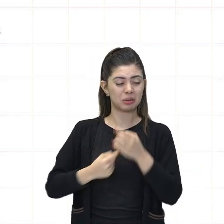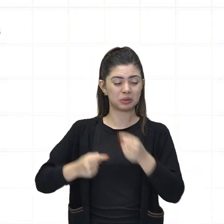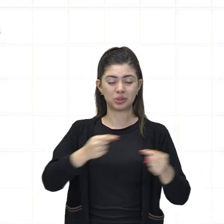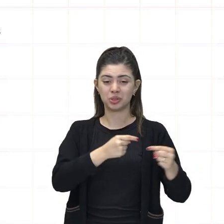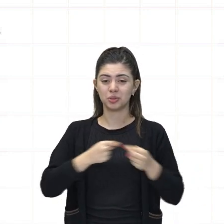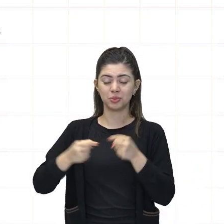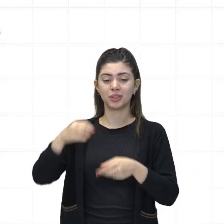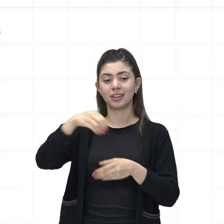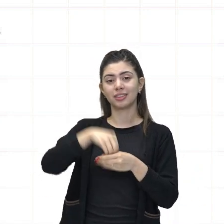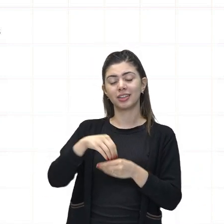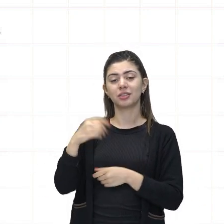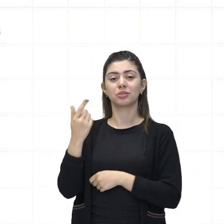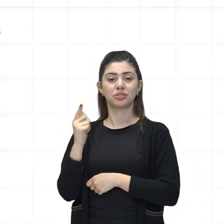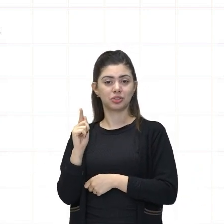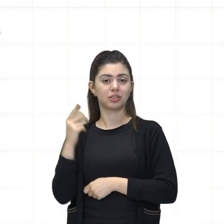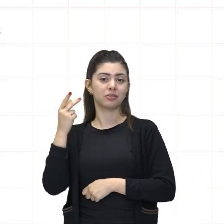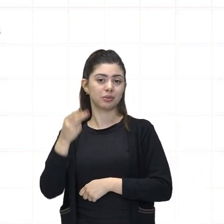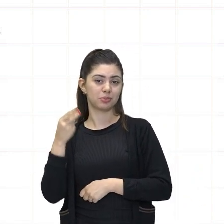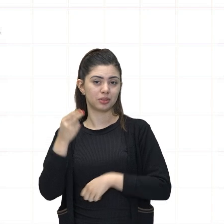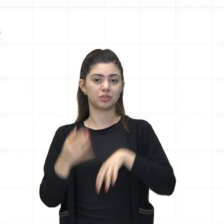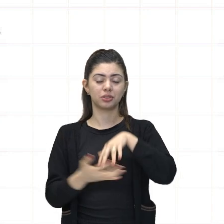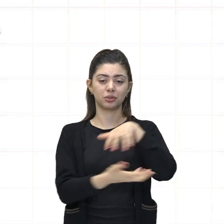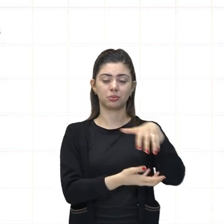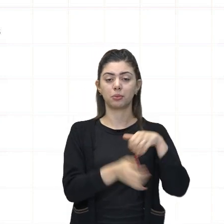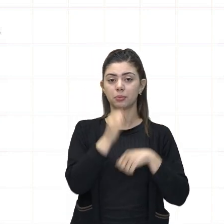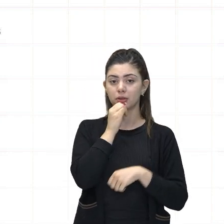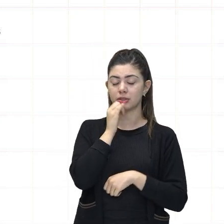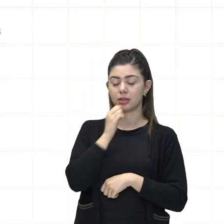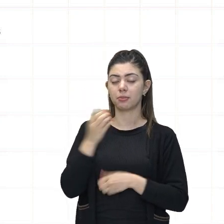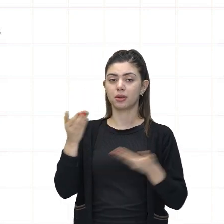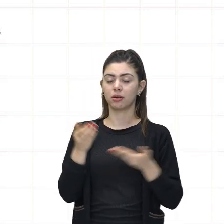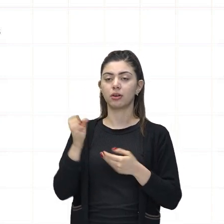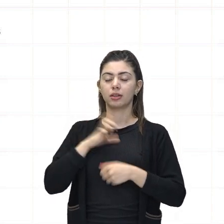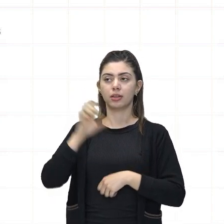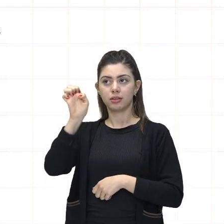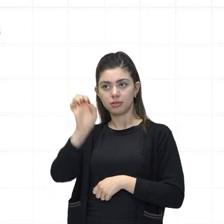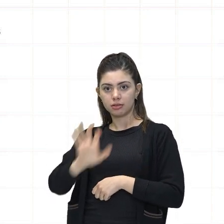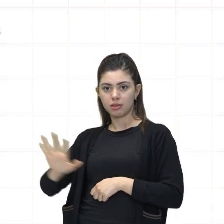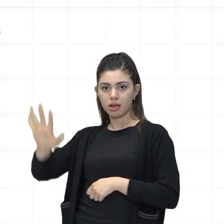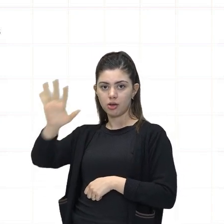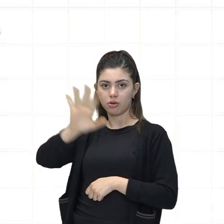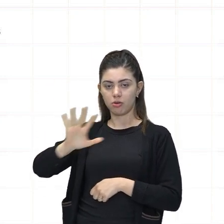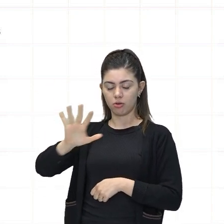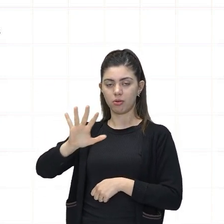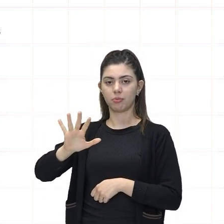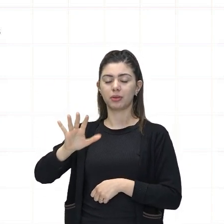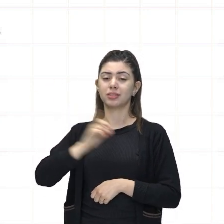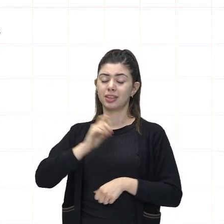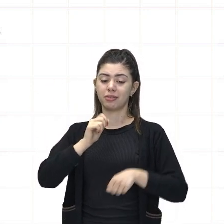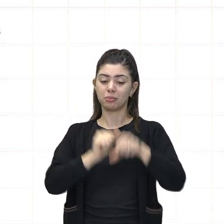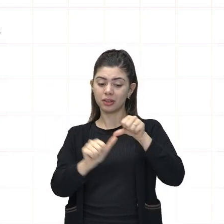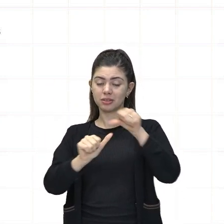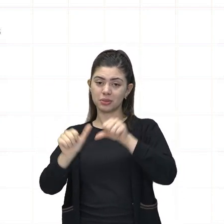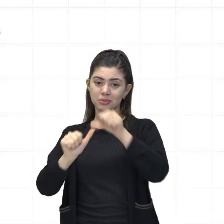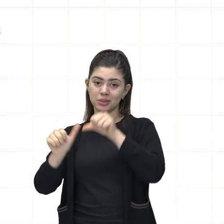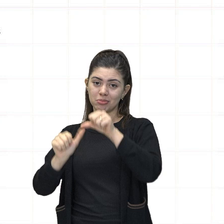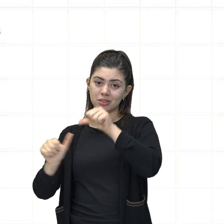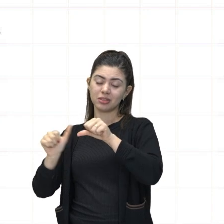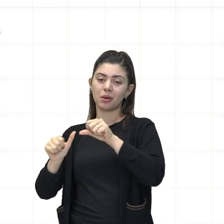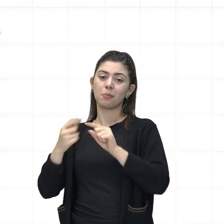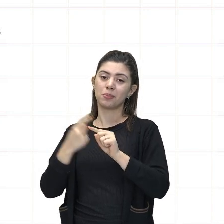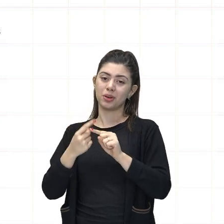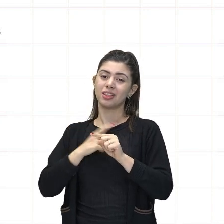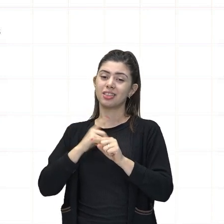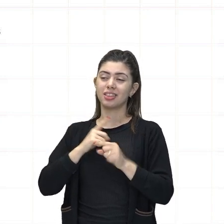da geopolítica internacional. A próprio mapa da Europa, que a gente vai ver daqui a pouco, ele mudou muito, justamente por conta de